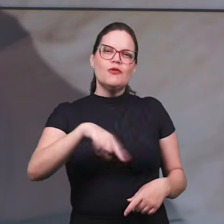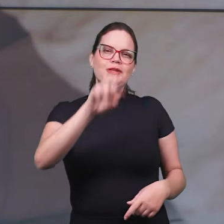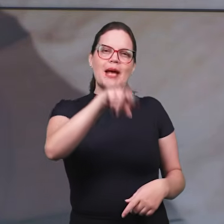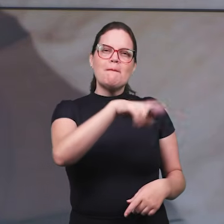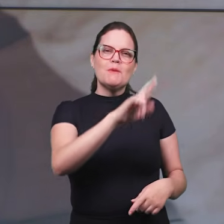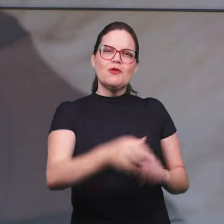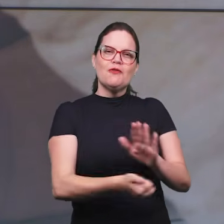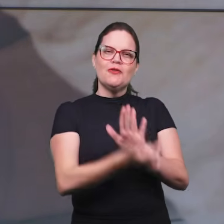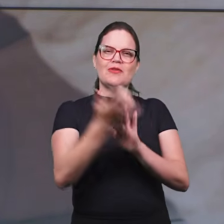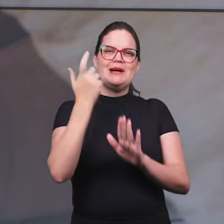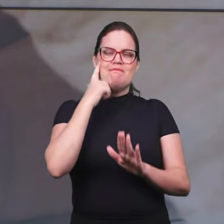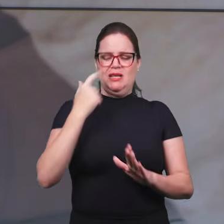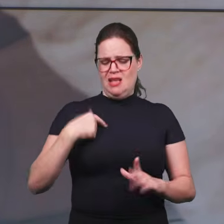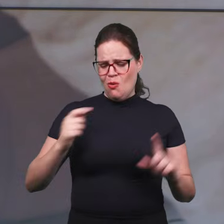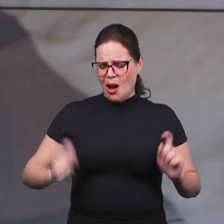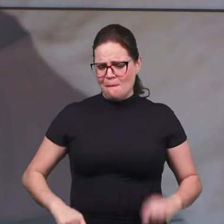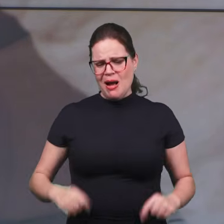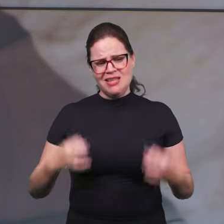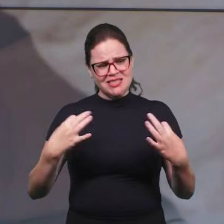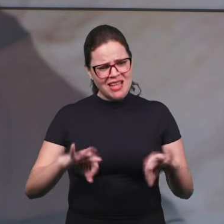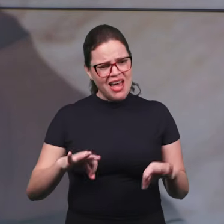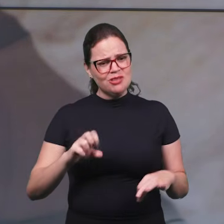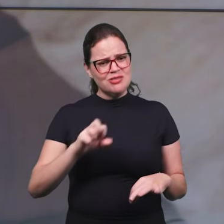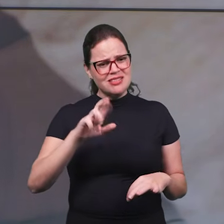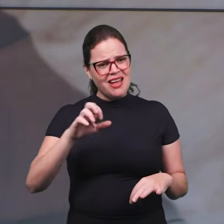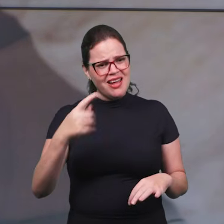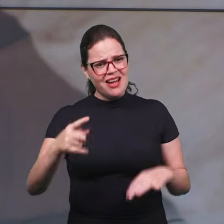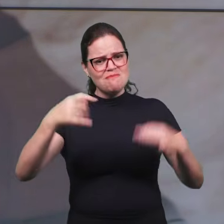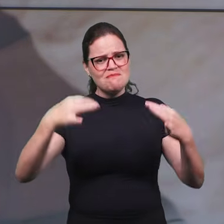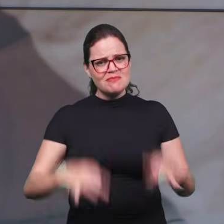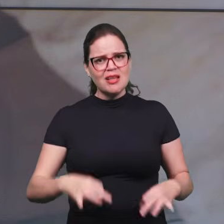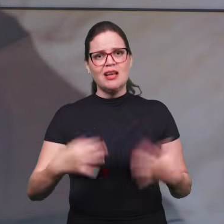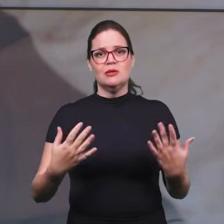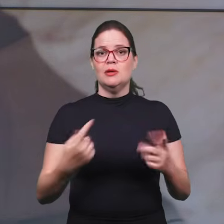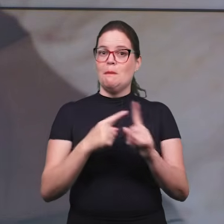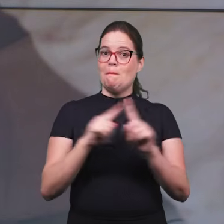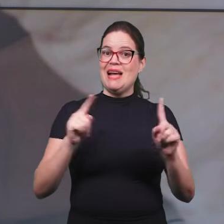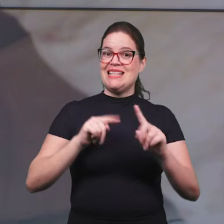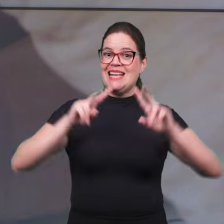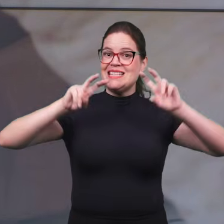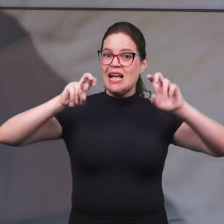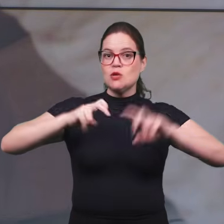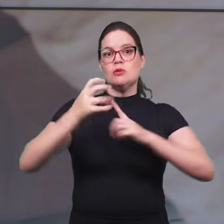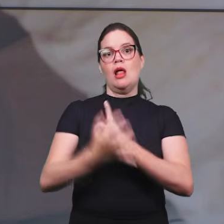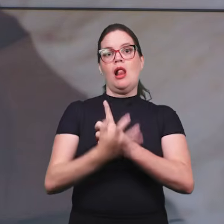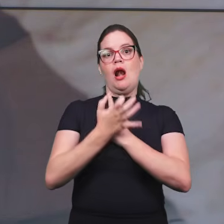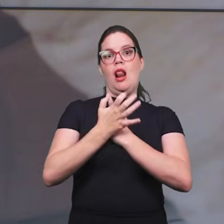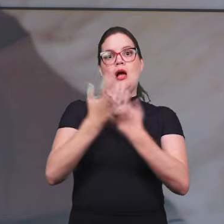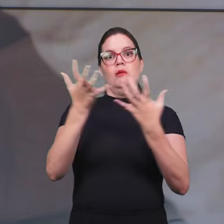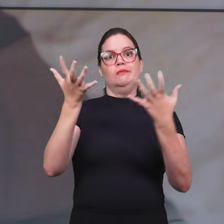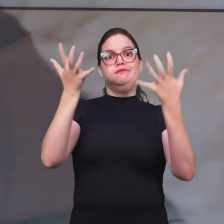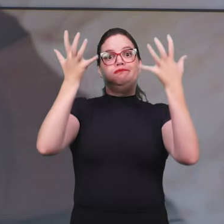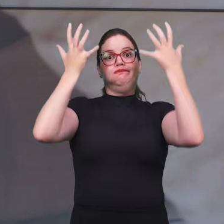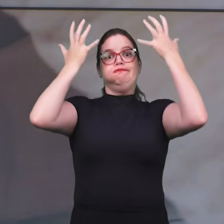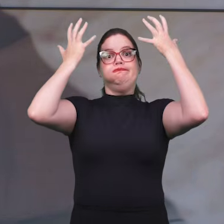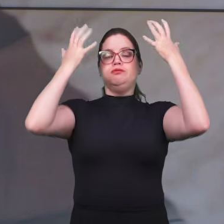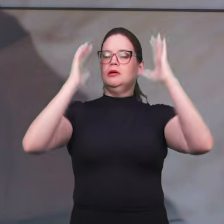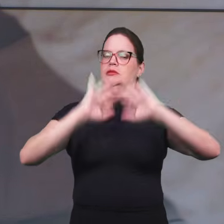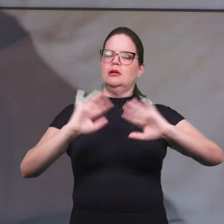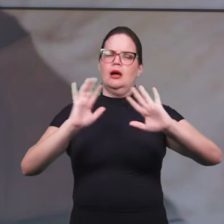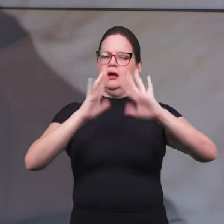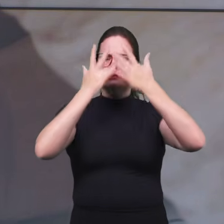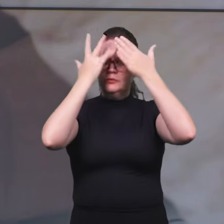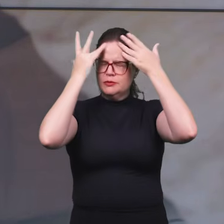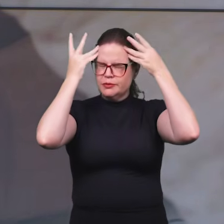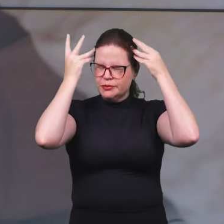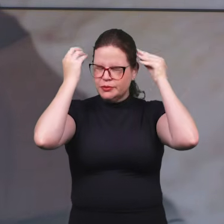pela reprovação fica se questionando se tem capacidade, né? Mas esse tipo de pressão excessiva, especialmente para você que